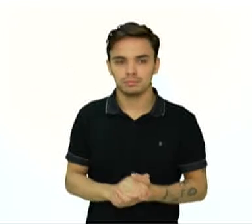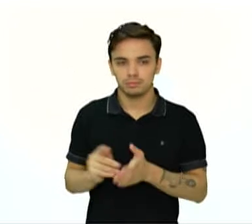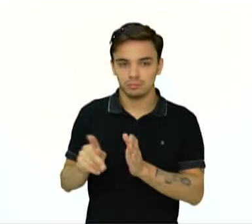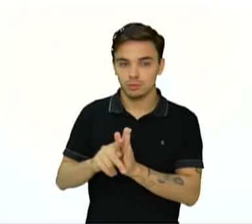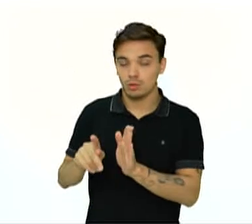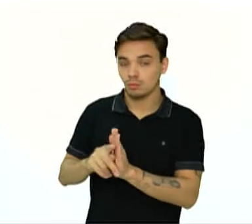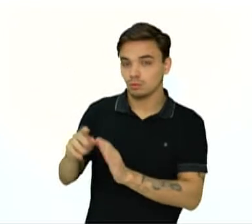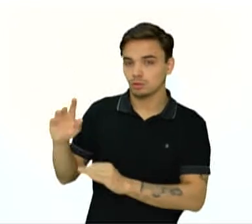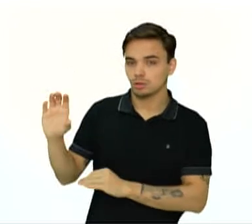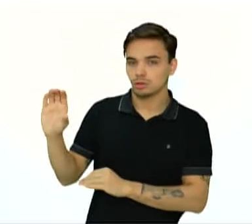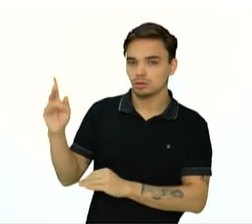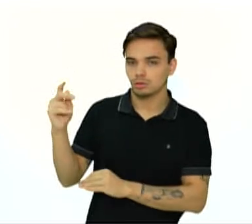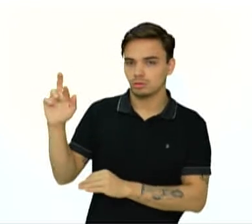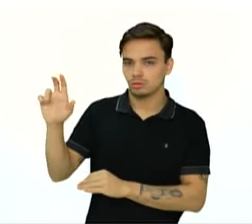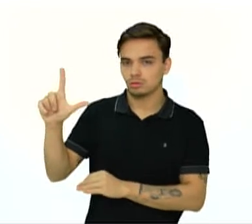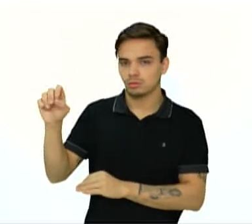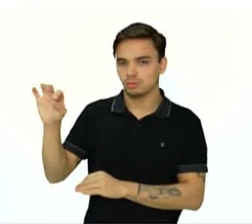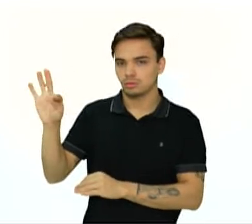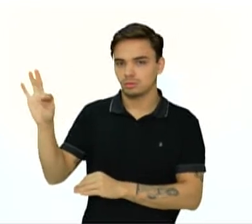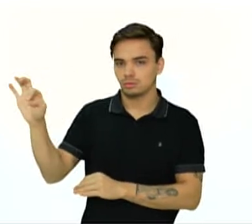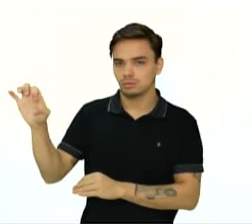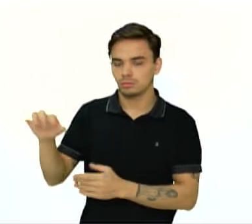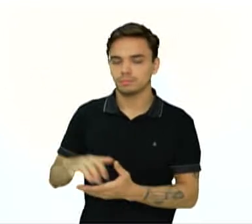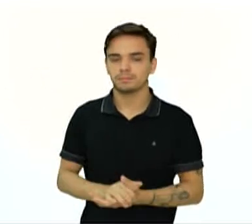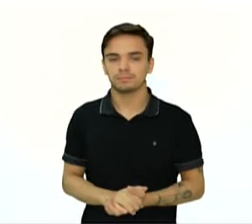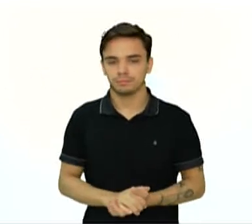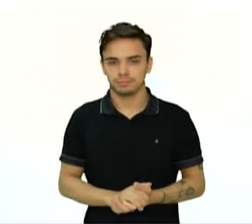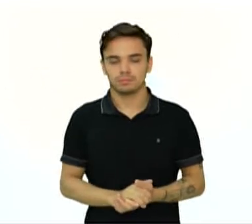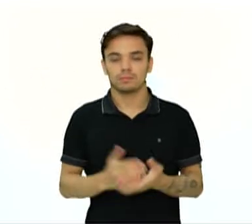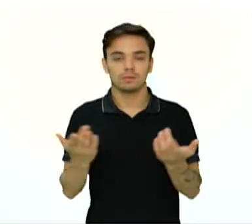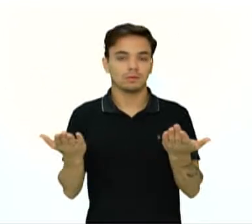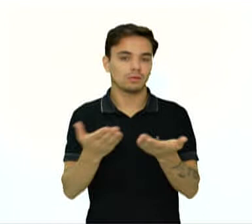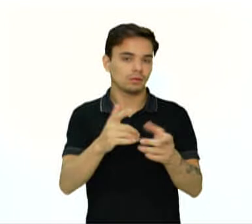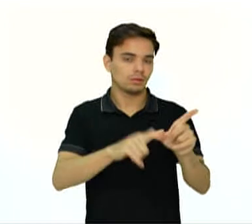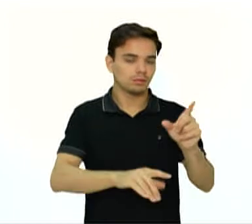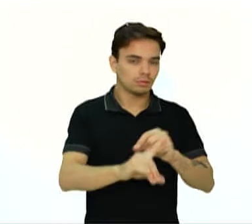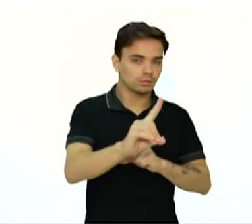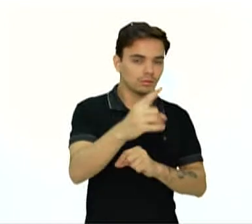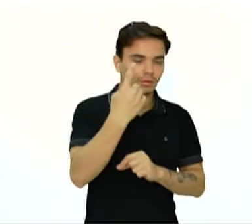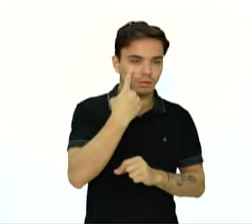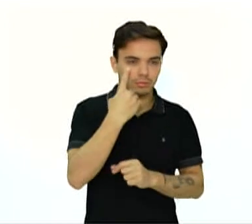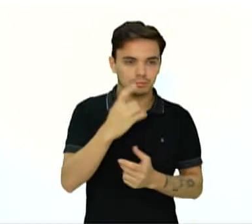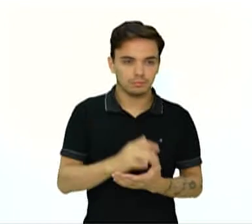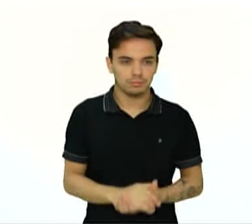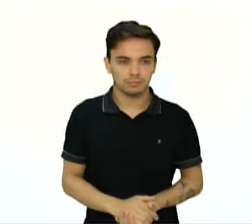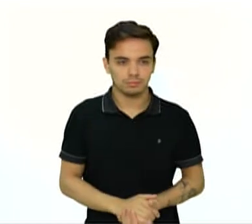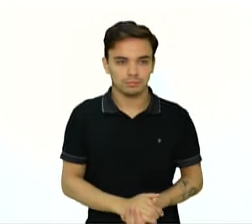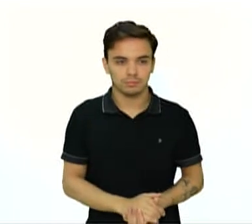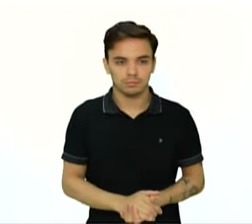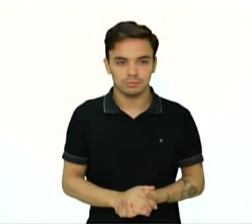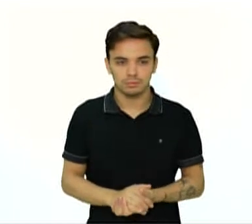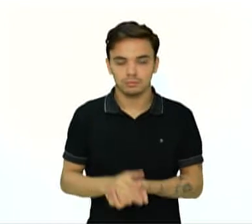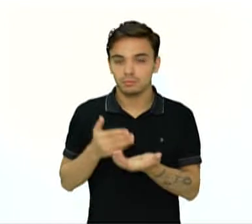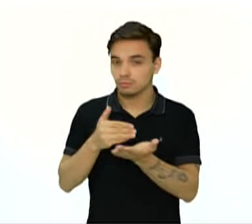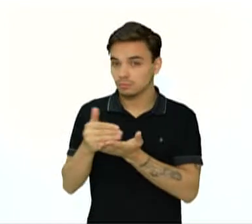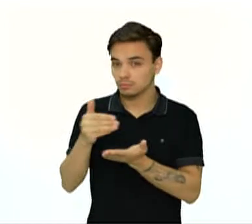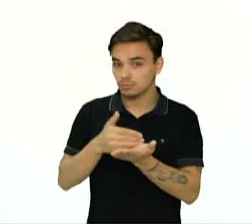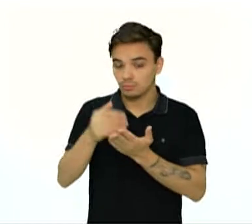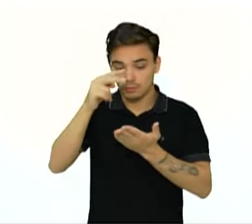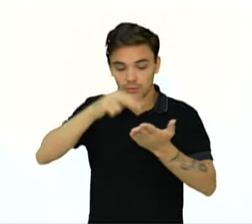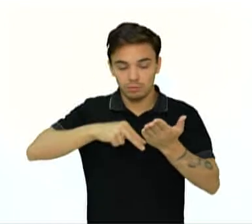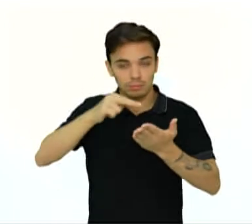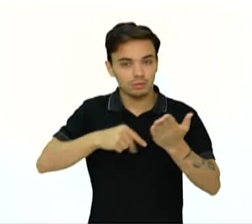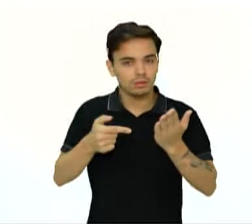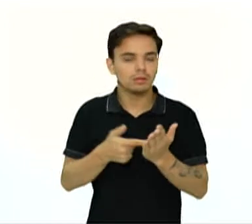do livro, a gente tem uma ideia de posse. Letra D. Let's read a book. It's about love. Vamos ler